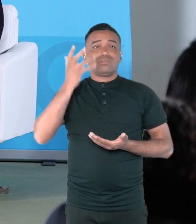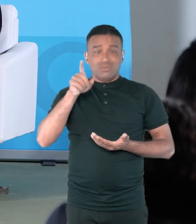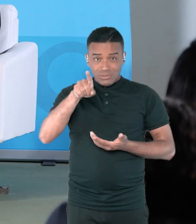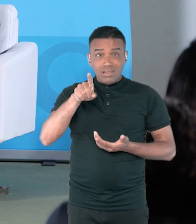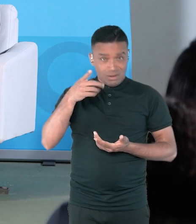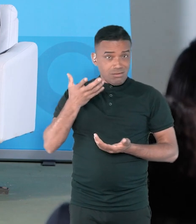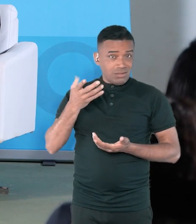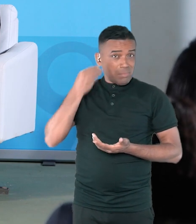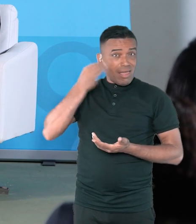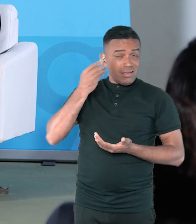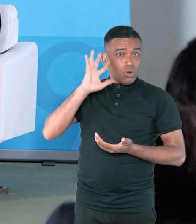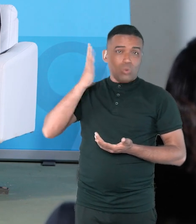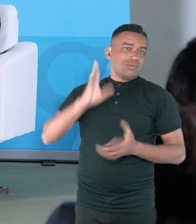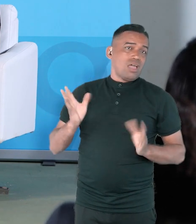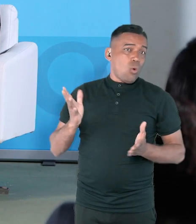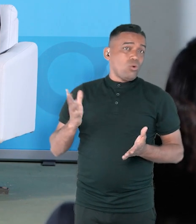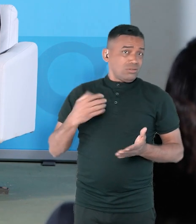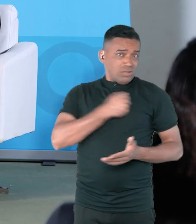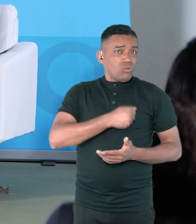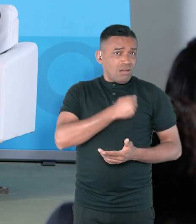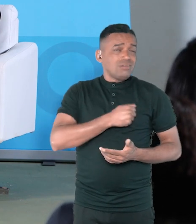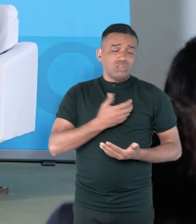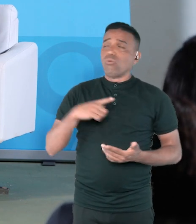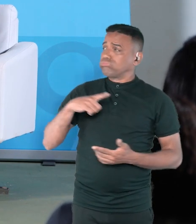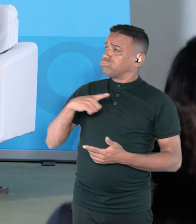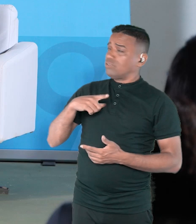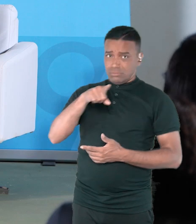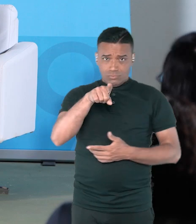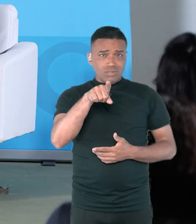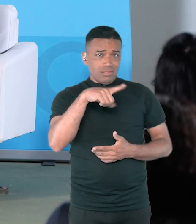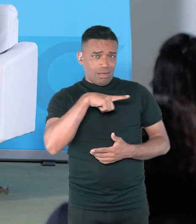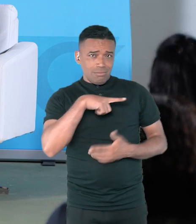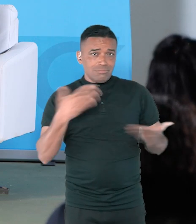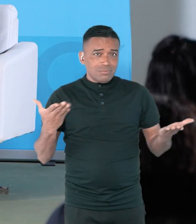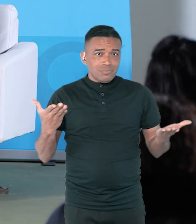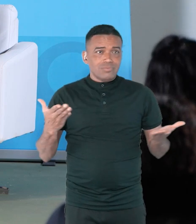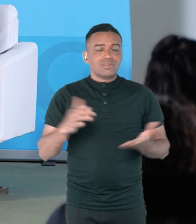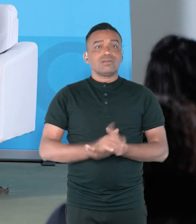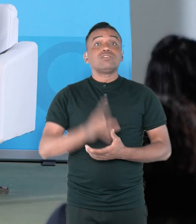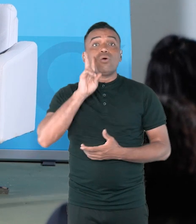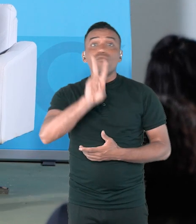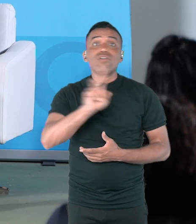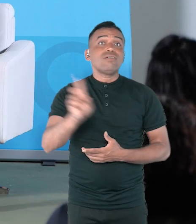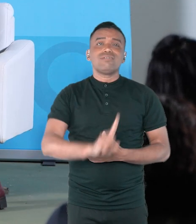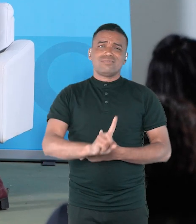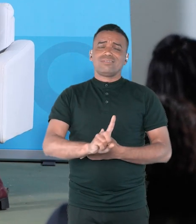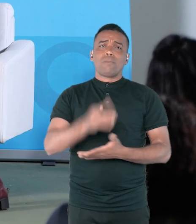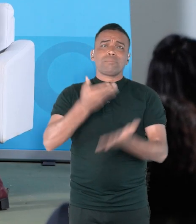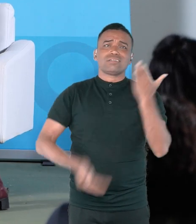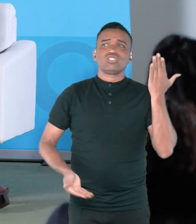Eu tenho, vocês não têm saudade do que não viveu? Eu tenho. Você não tem? E o que eu não